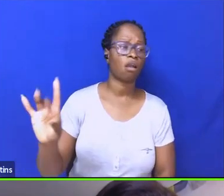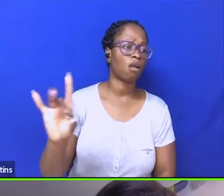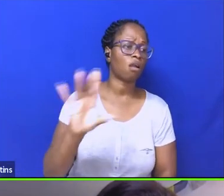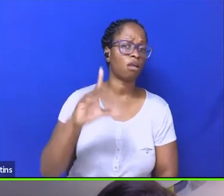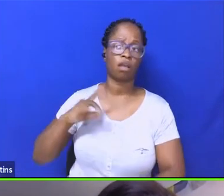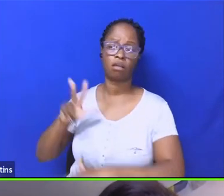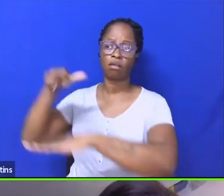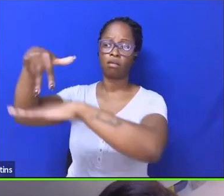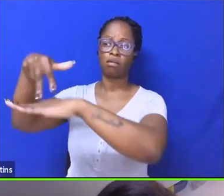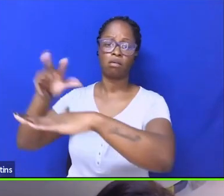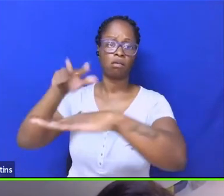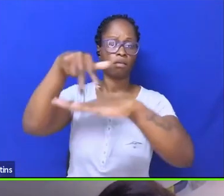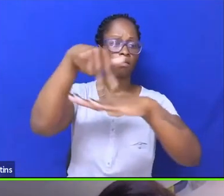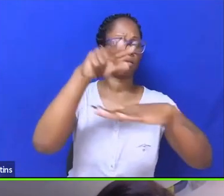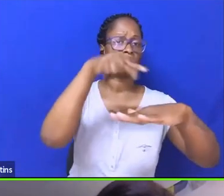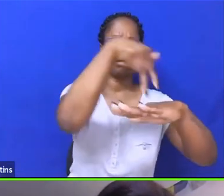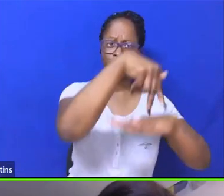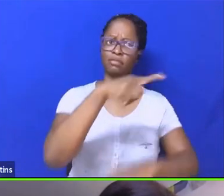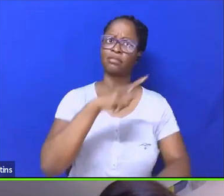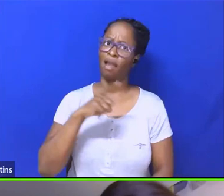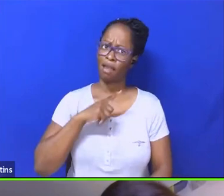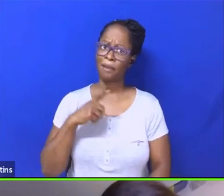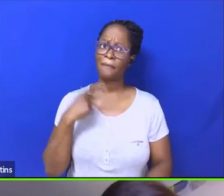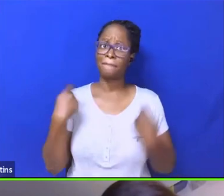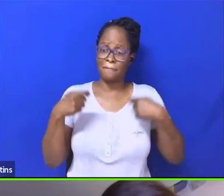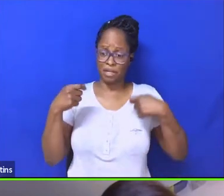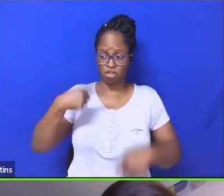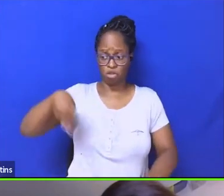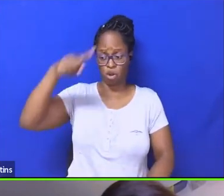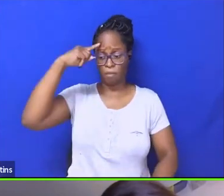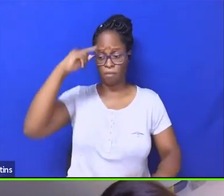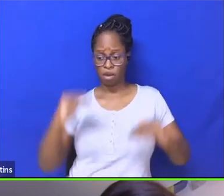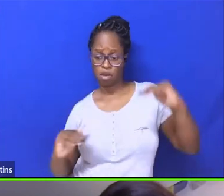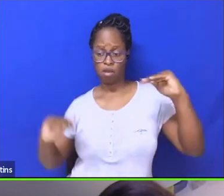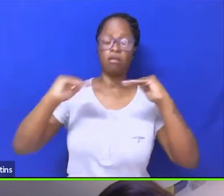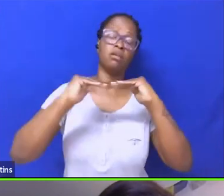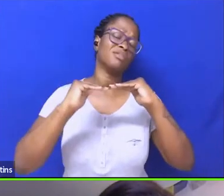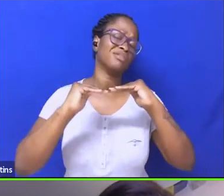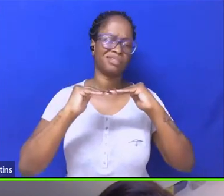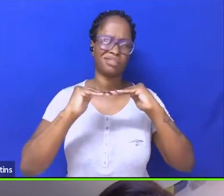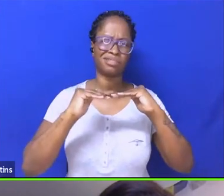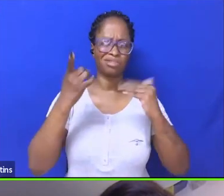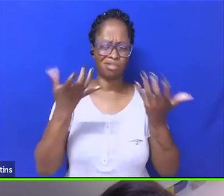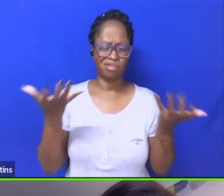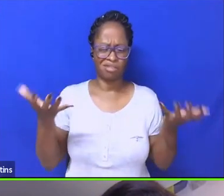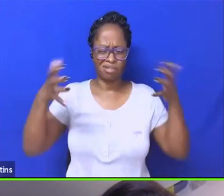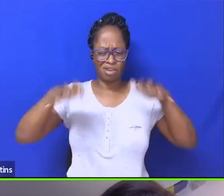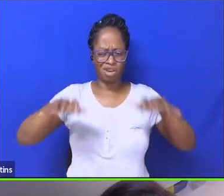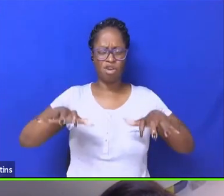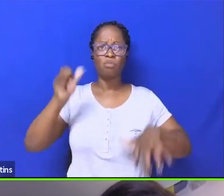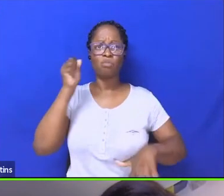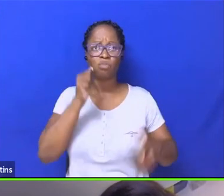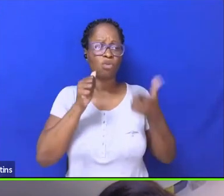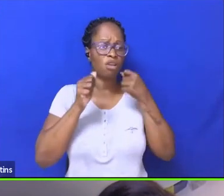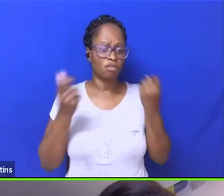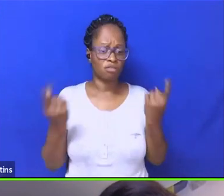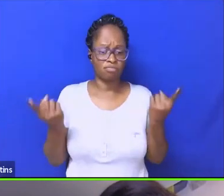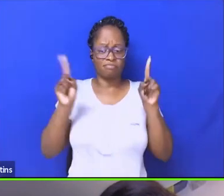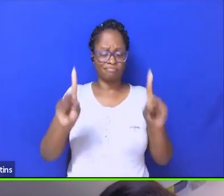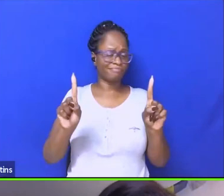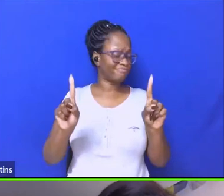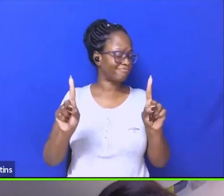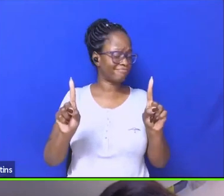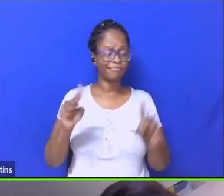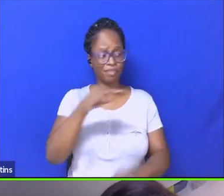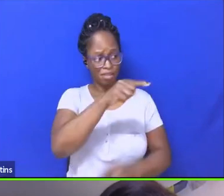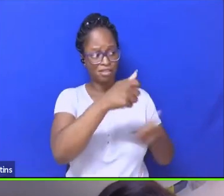e não só é uma paridade binária eu estou segura que Alondra disse muito bem ao começo estamos pensando em uma